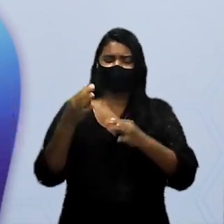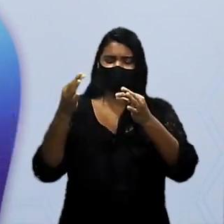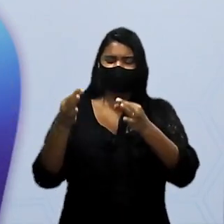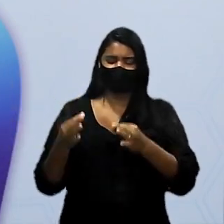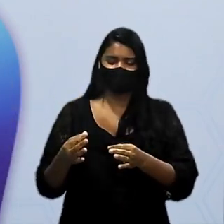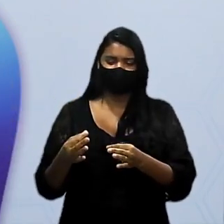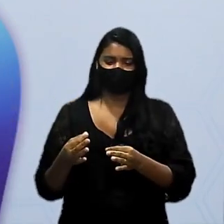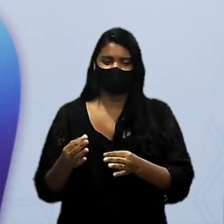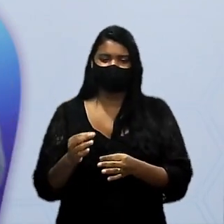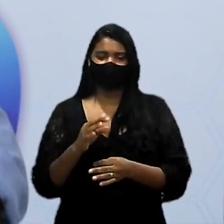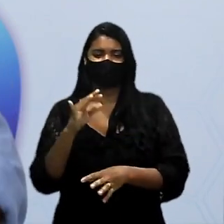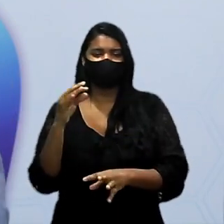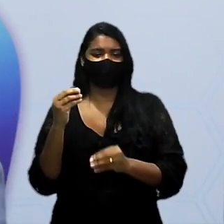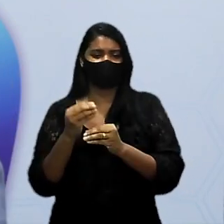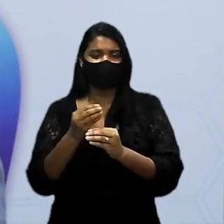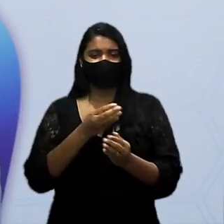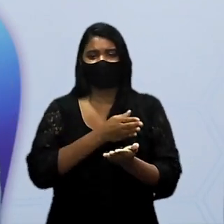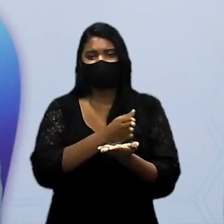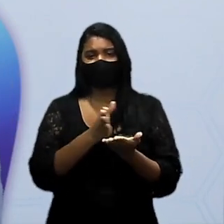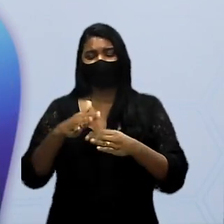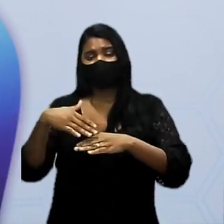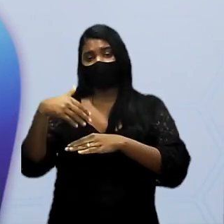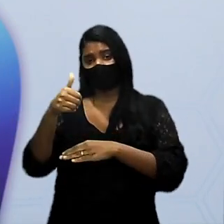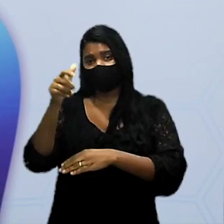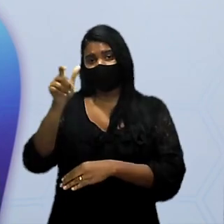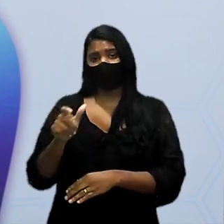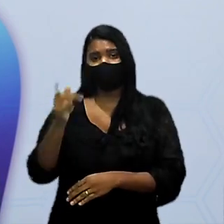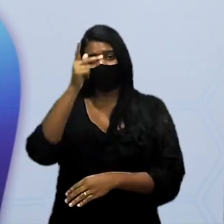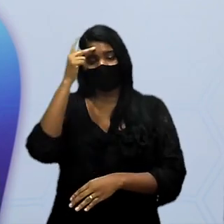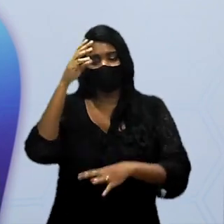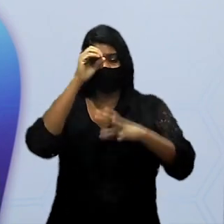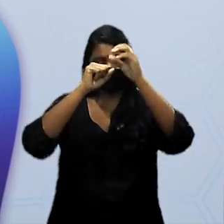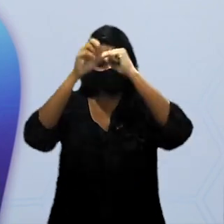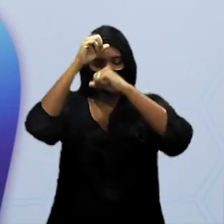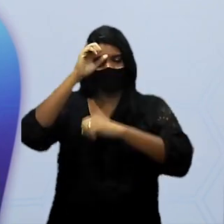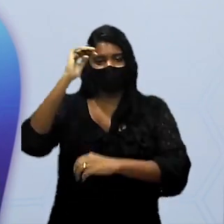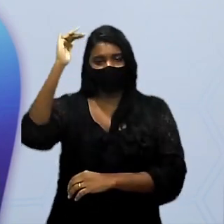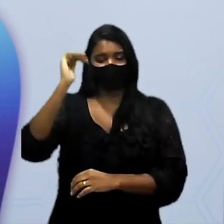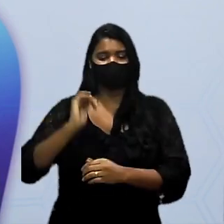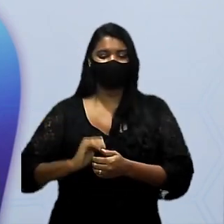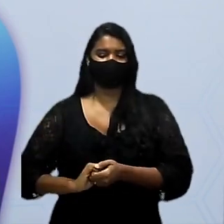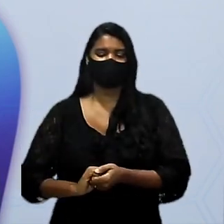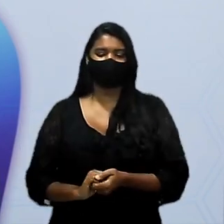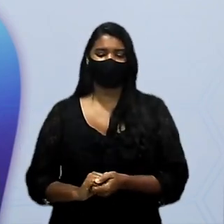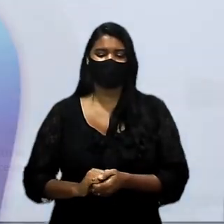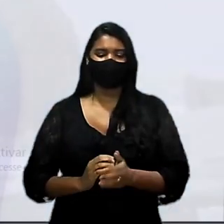que vai dar um direcionamento melhor ao nosso aprendizado. Feito?